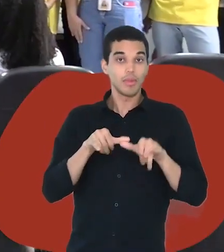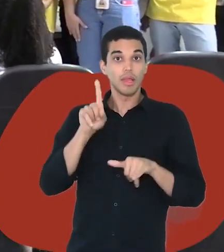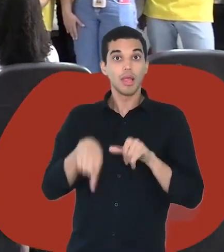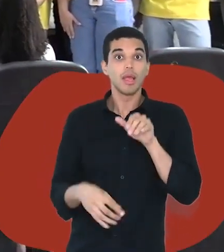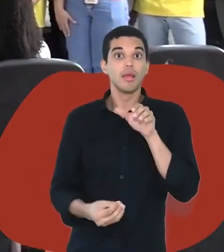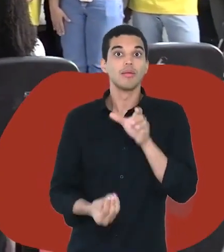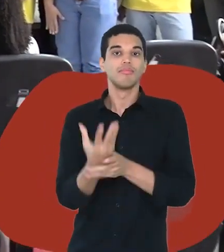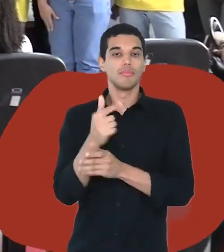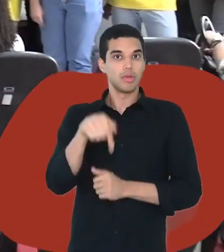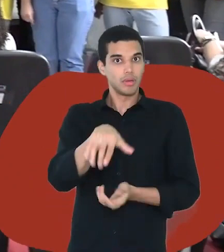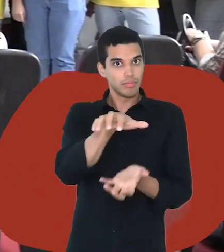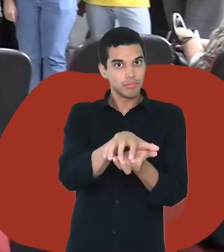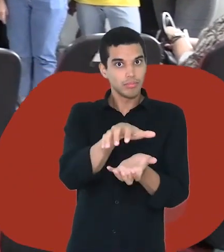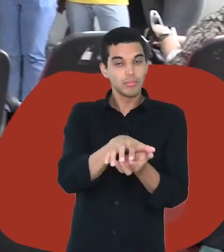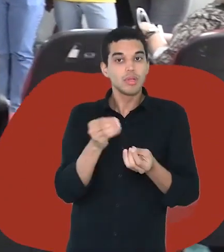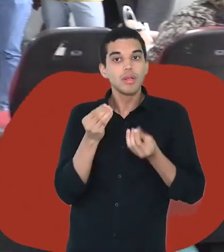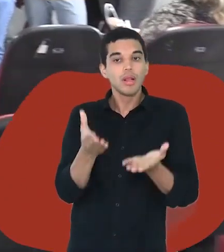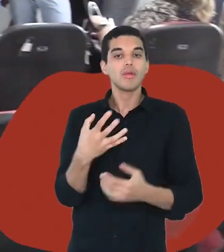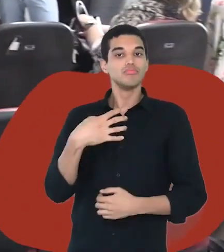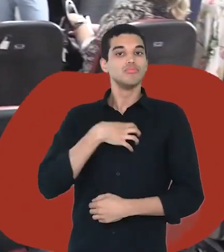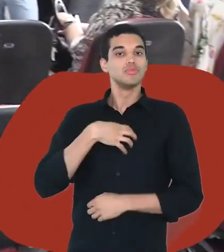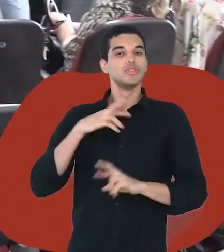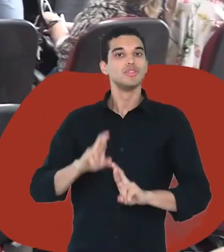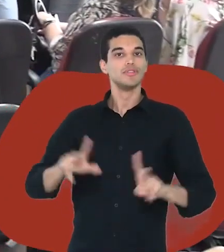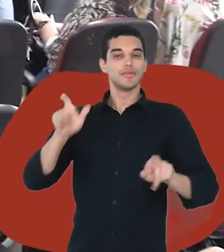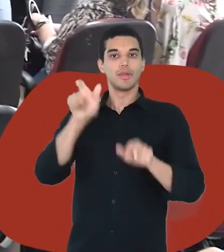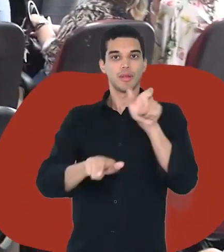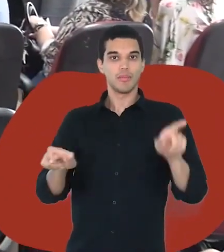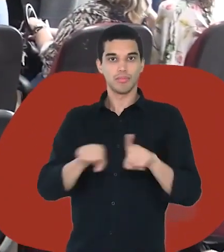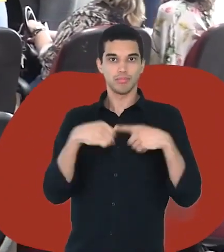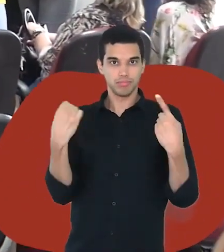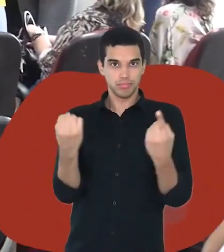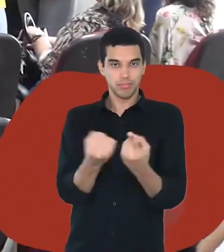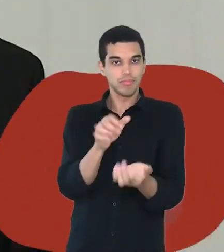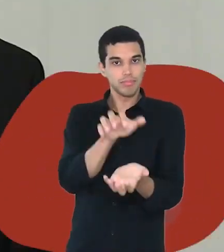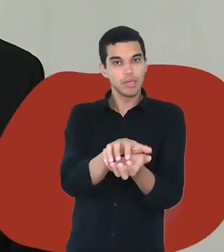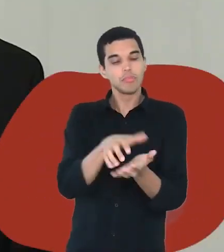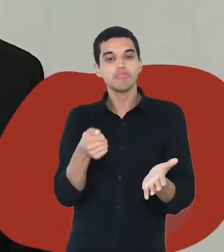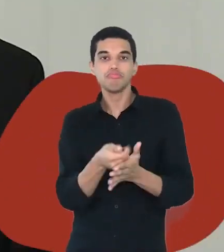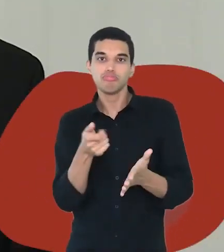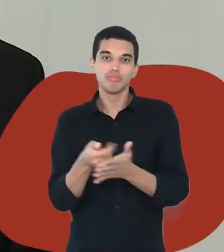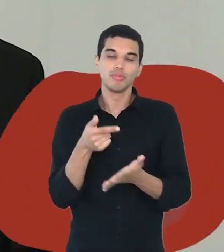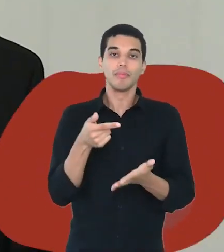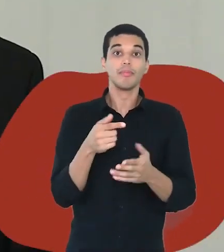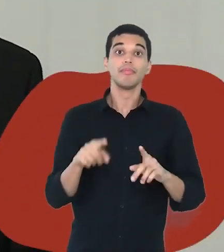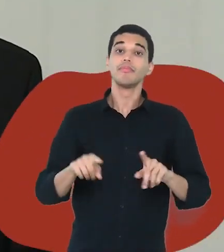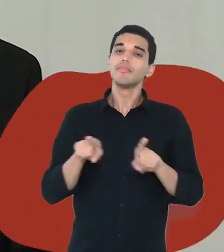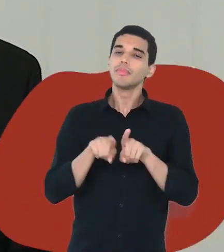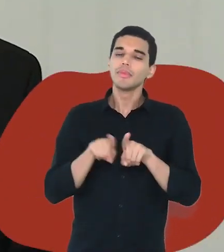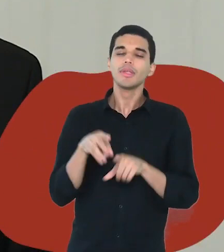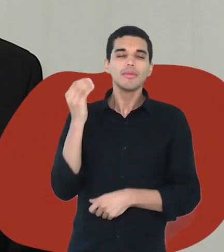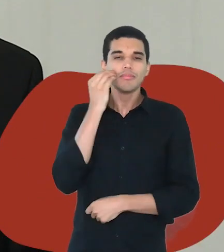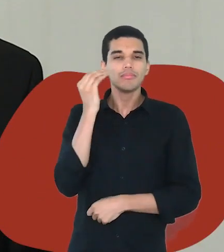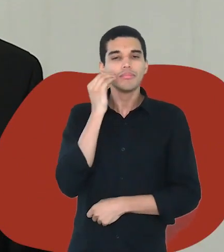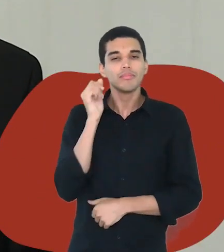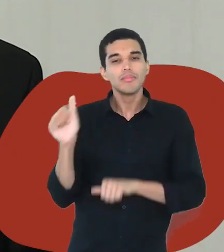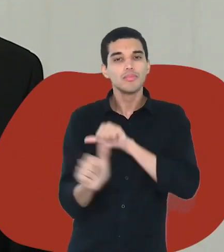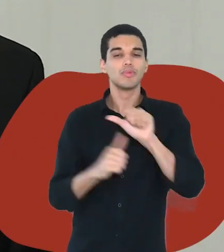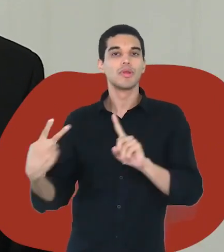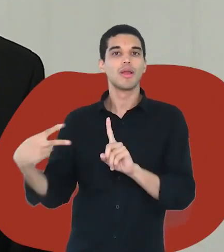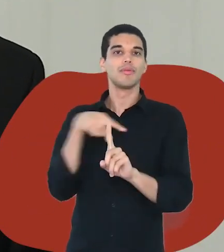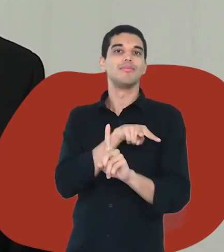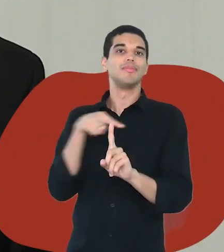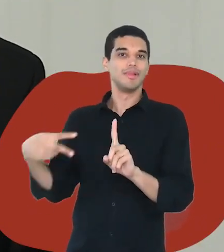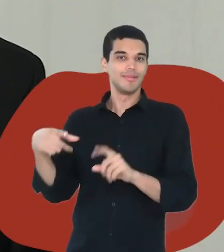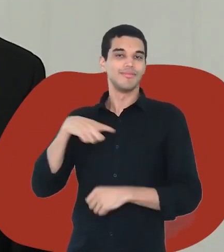veio trazer uma maneira diferente para o povo Pernambucano de se abastecer de fazer suas compras e também de tentar mudar um pouco